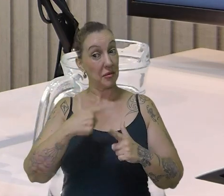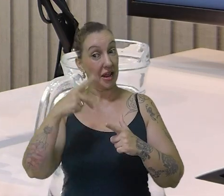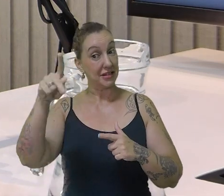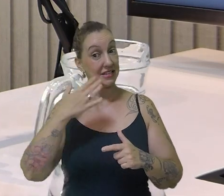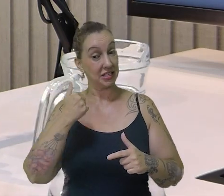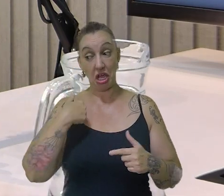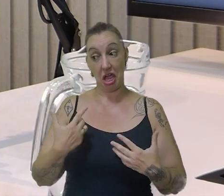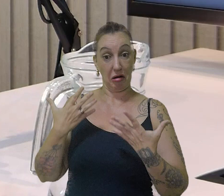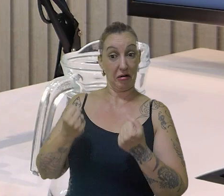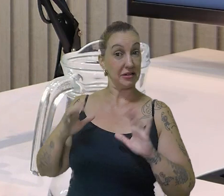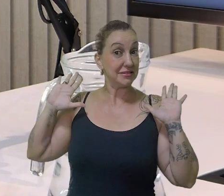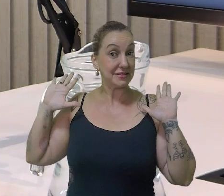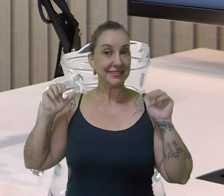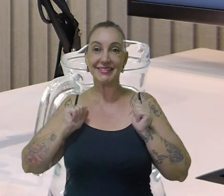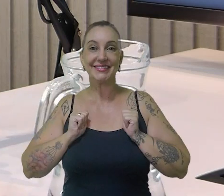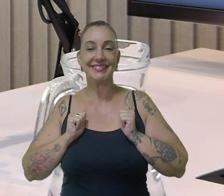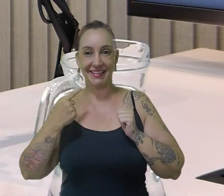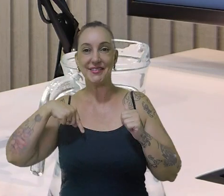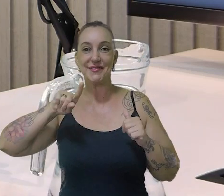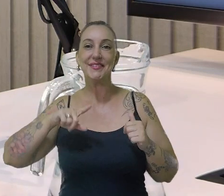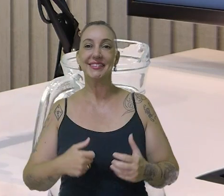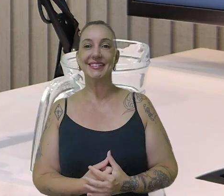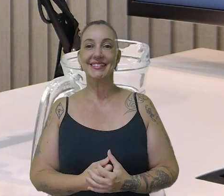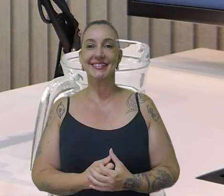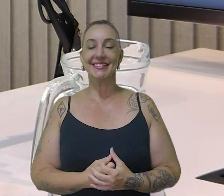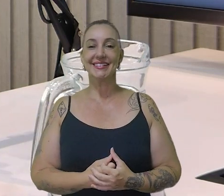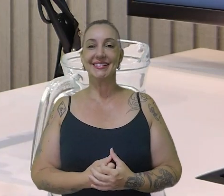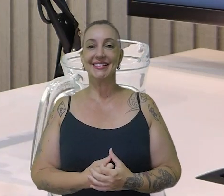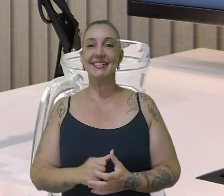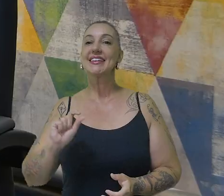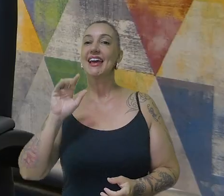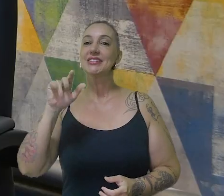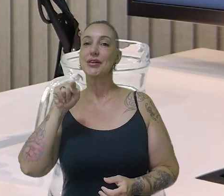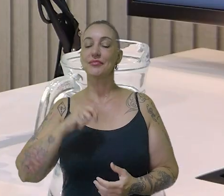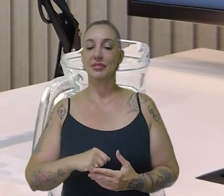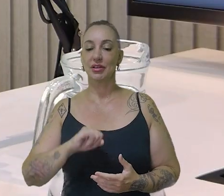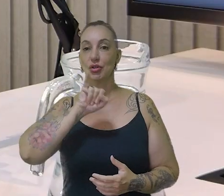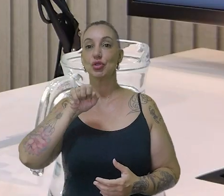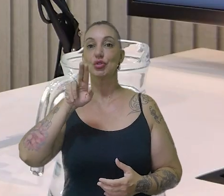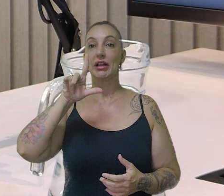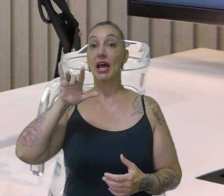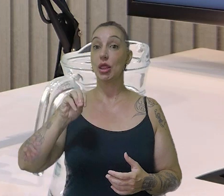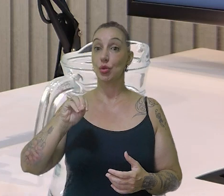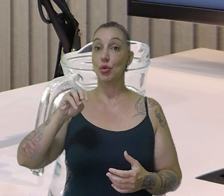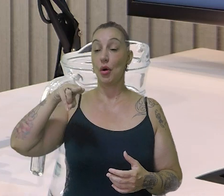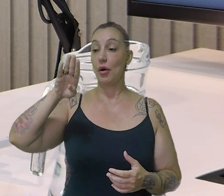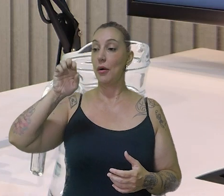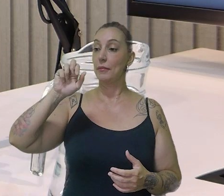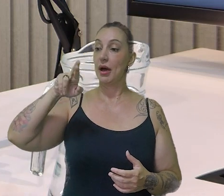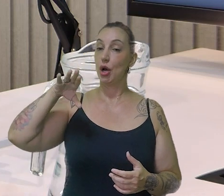chamando eu tô aceitando Porque você tá me chamando mas vamos ver que legal quem foi que te chamou foi o Juliano Baroni